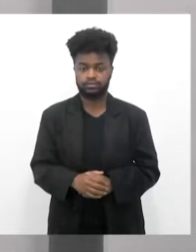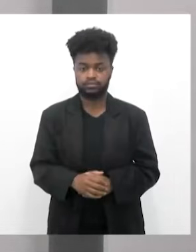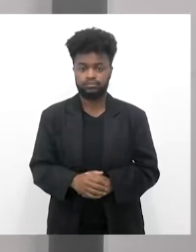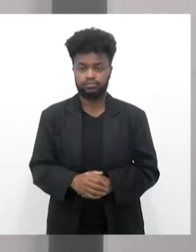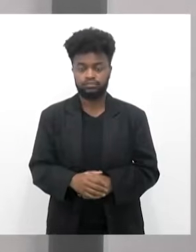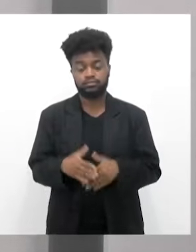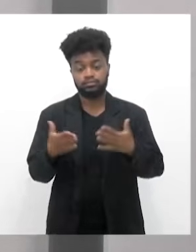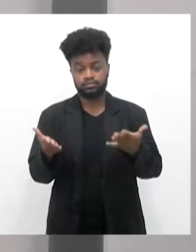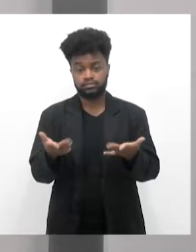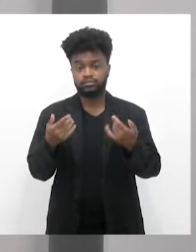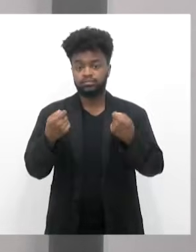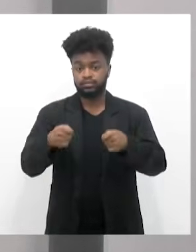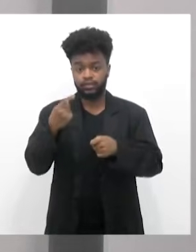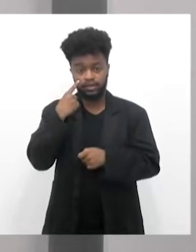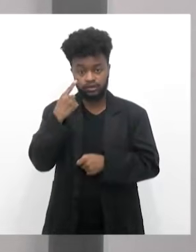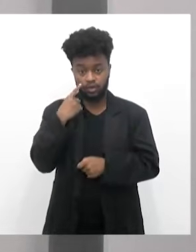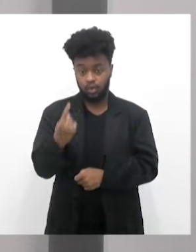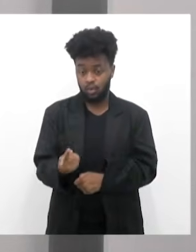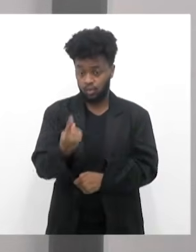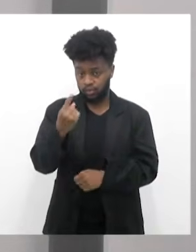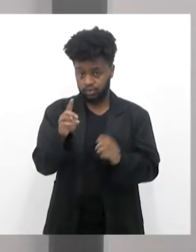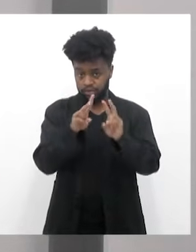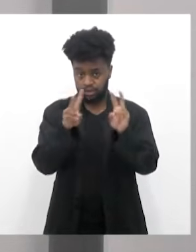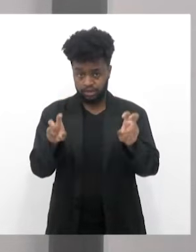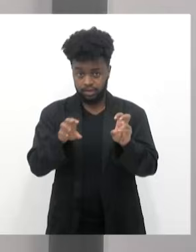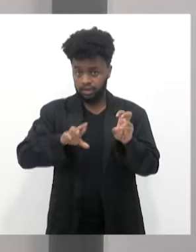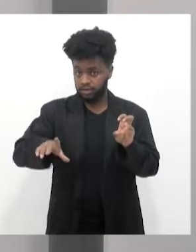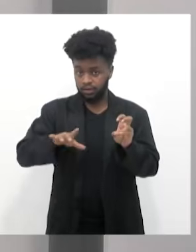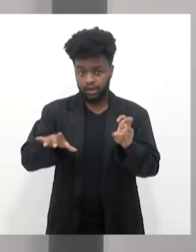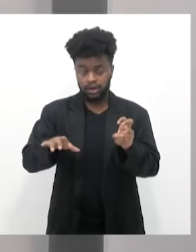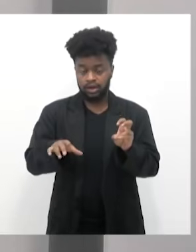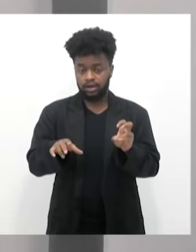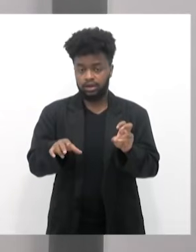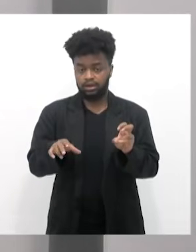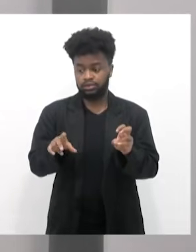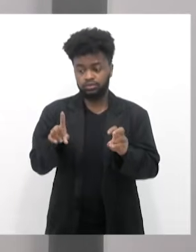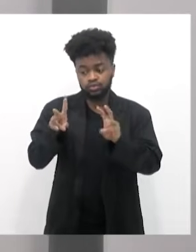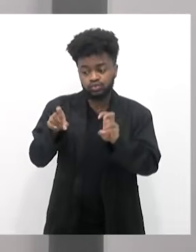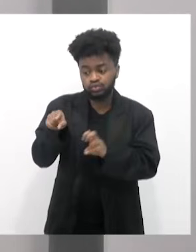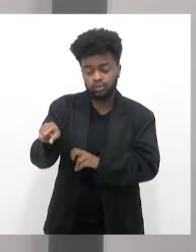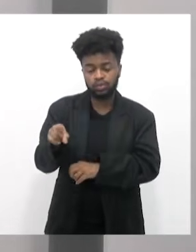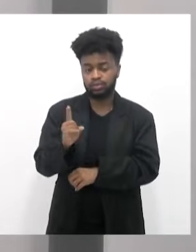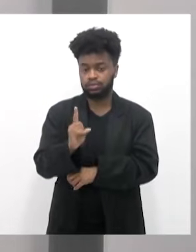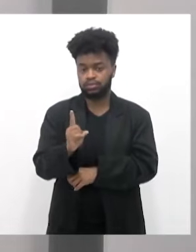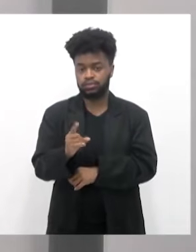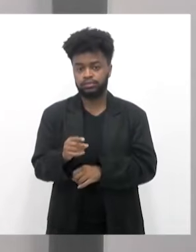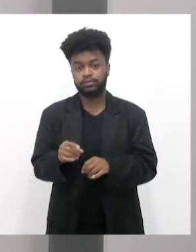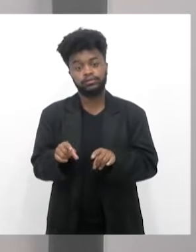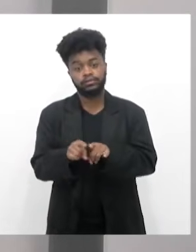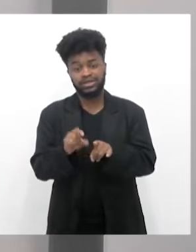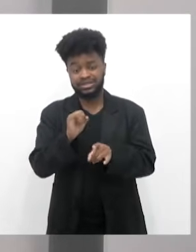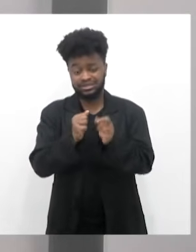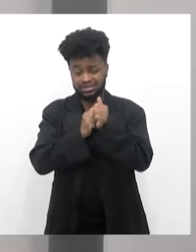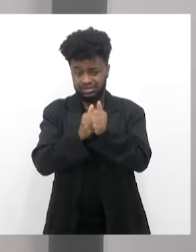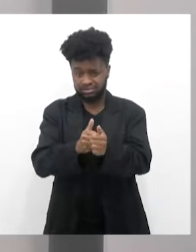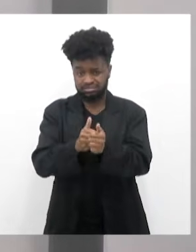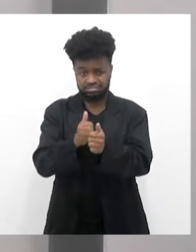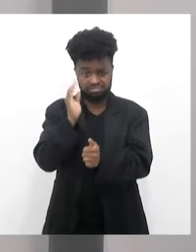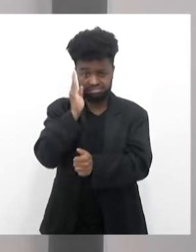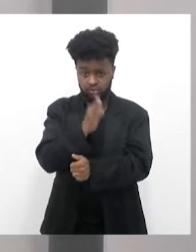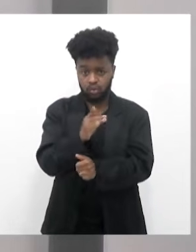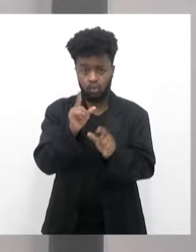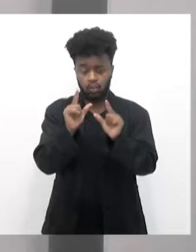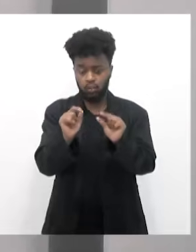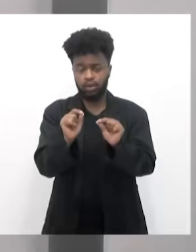é necessário observar que o único caso não é só essa questão. E se a gente for levar exatamente a literalidade do que